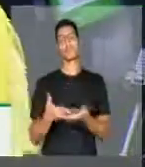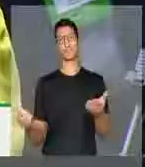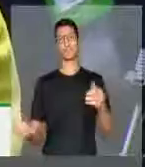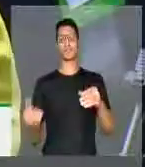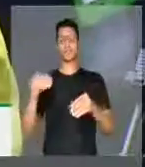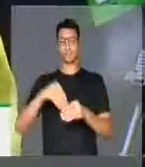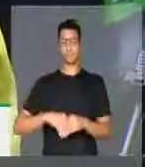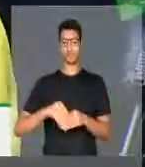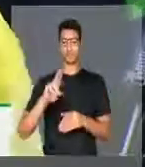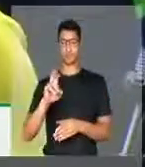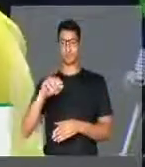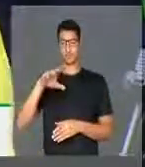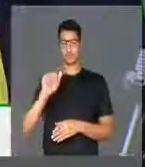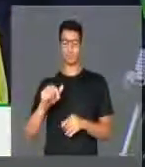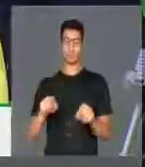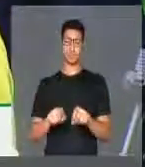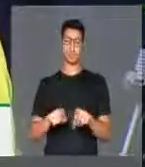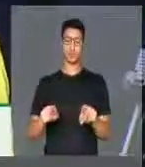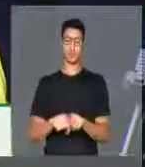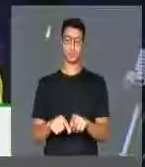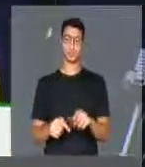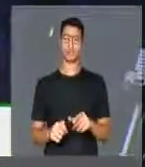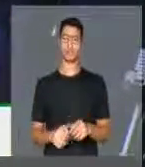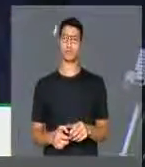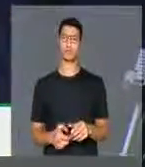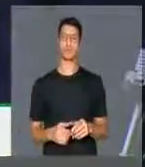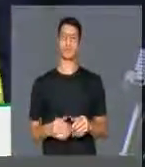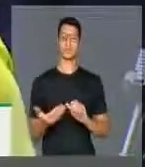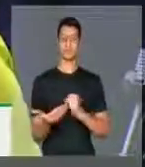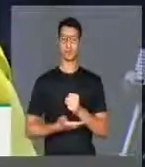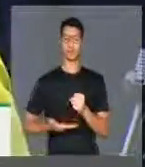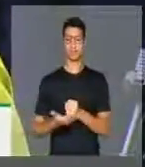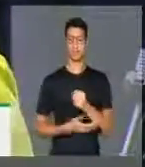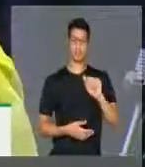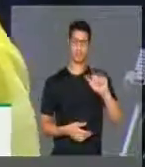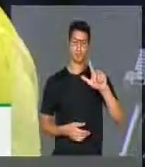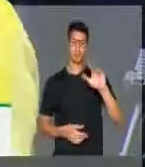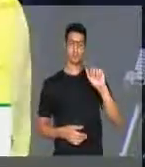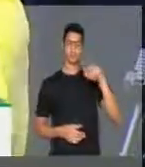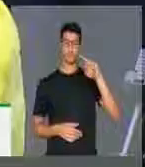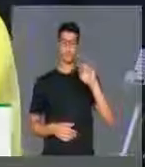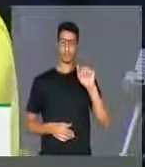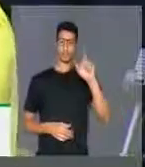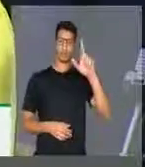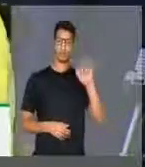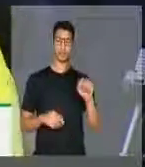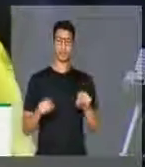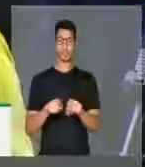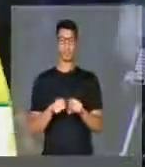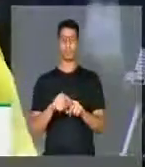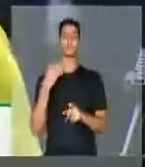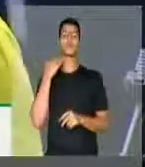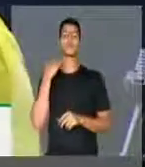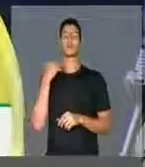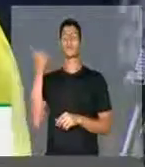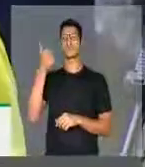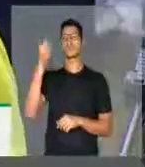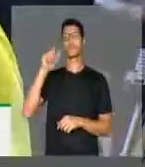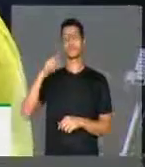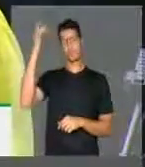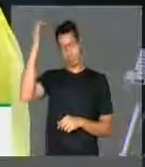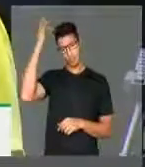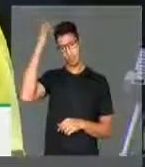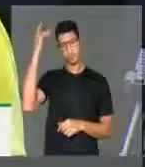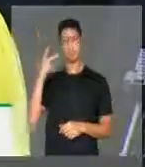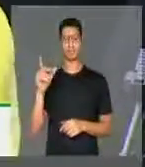aí na a RENCA e a base de Alcântara. O Banco Central